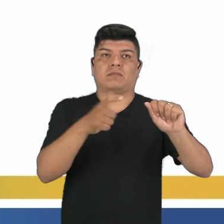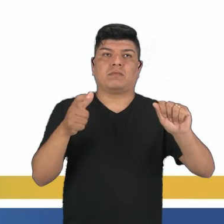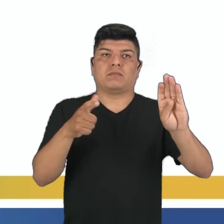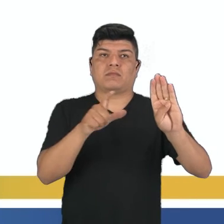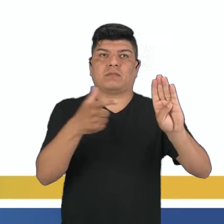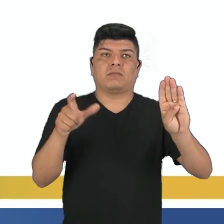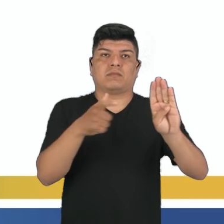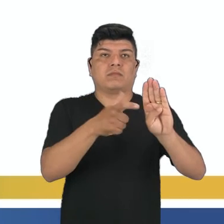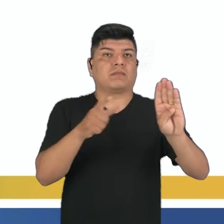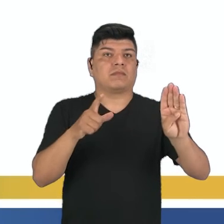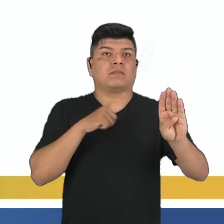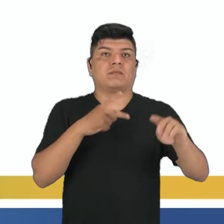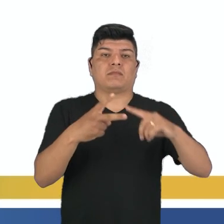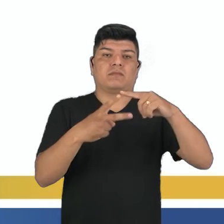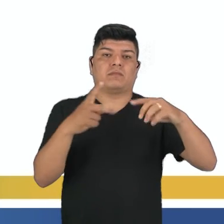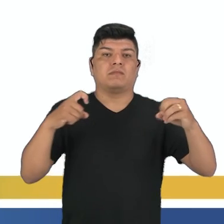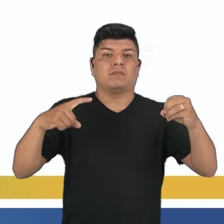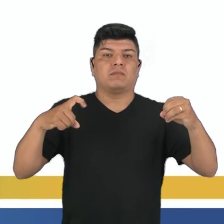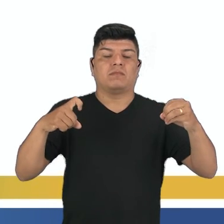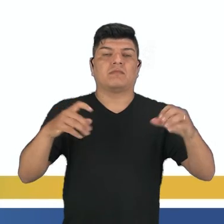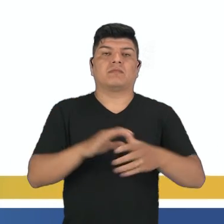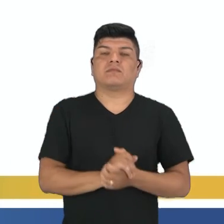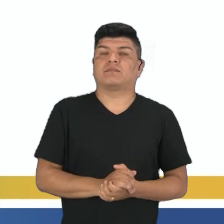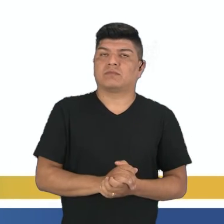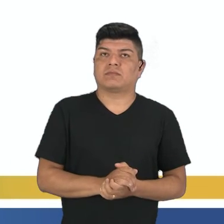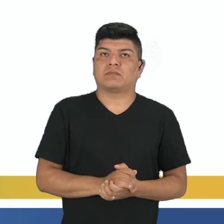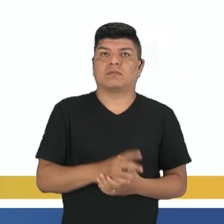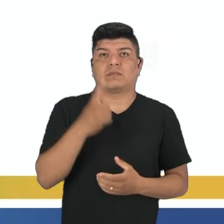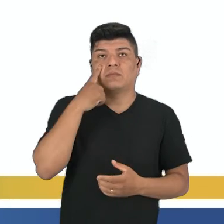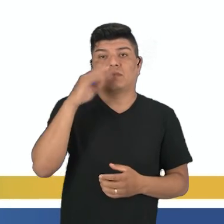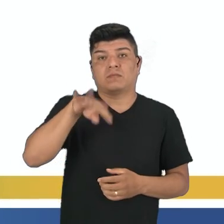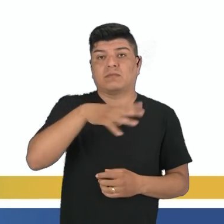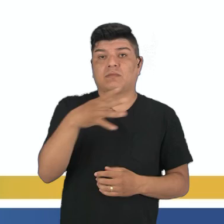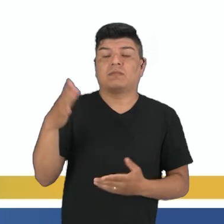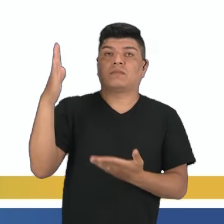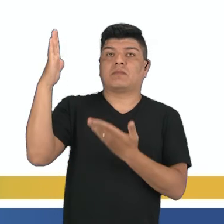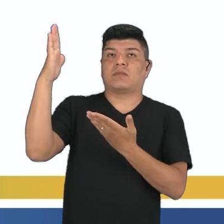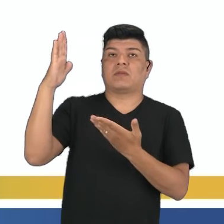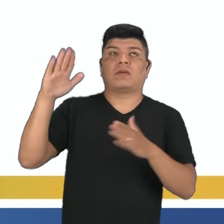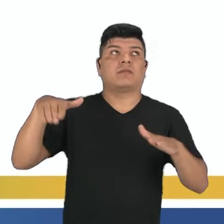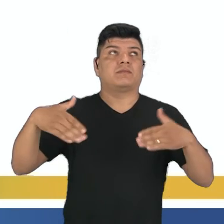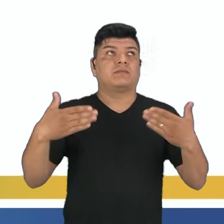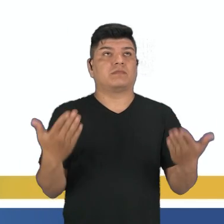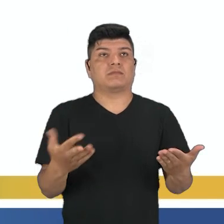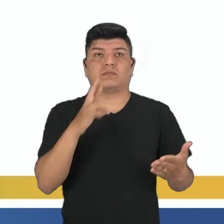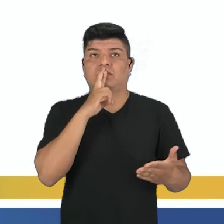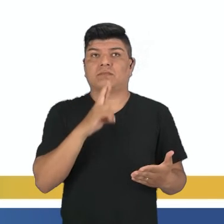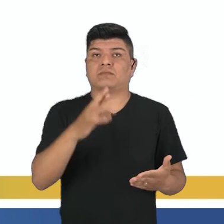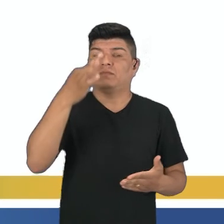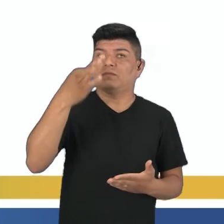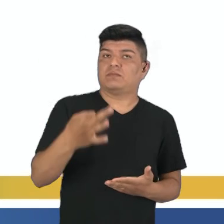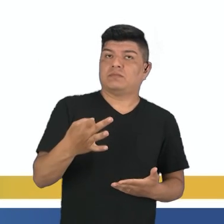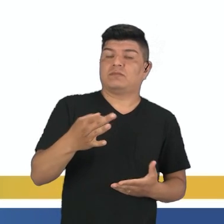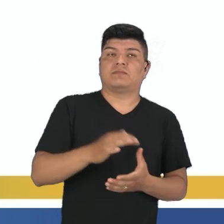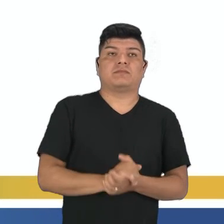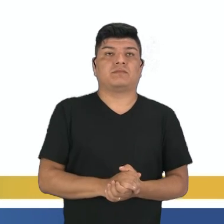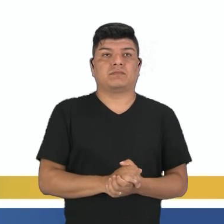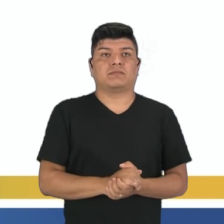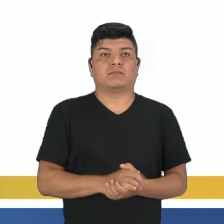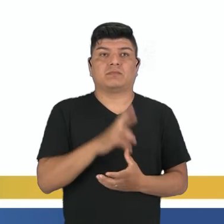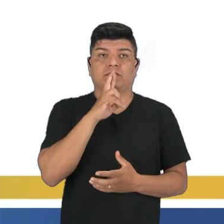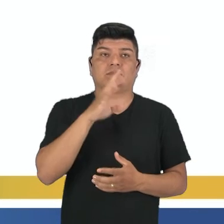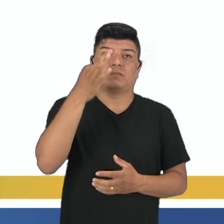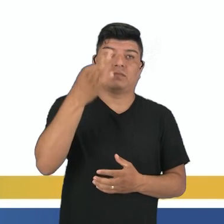Bzão produzem 2 tipos de gametas. Ali eu coloquei para vocês, então, qual é a resposta correta. A